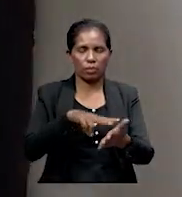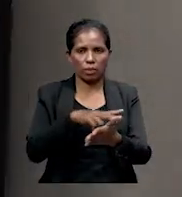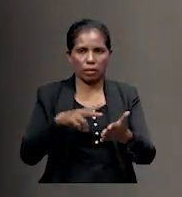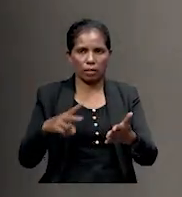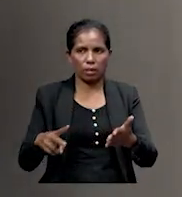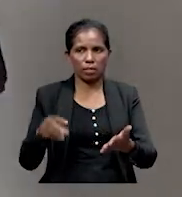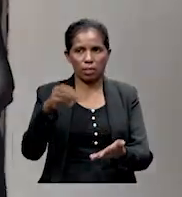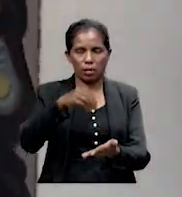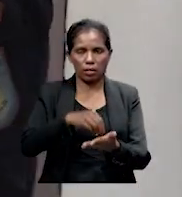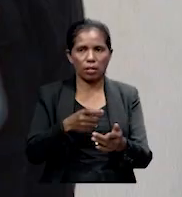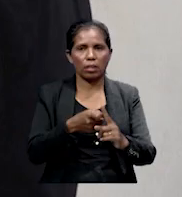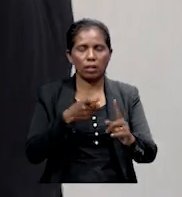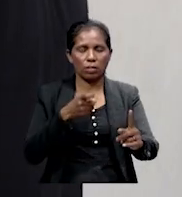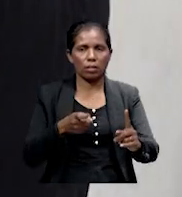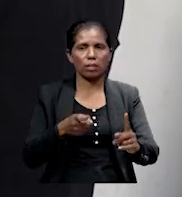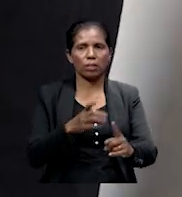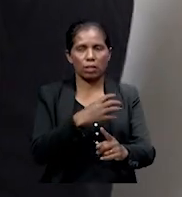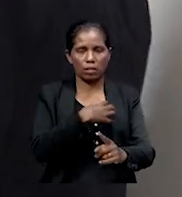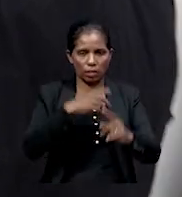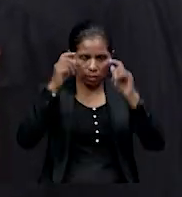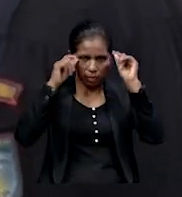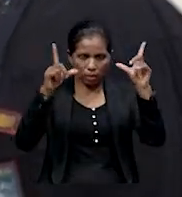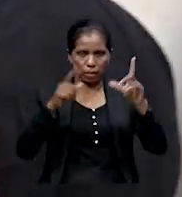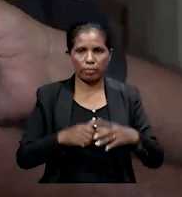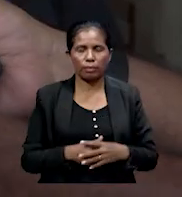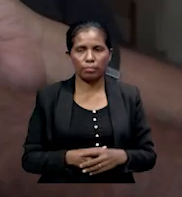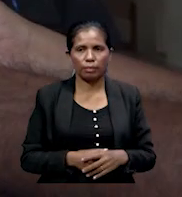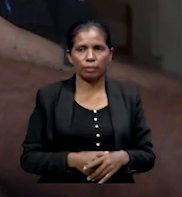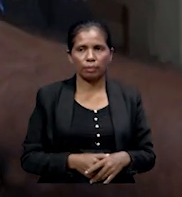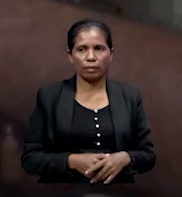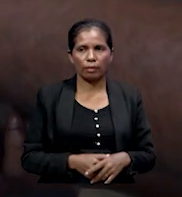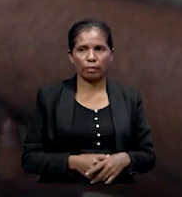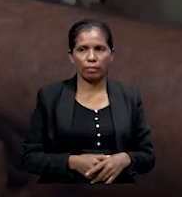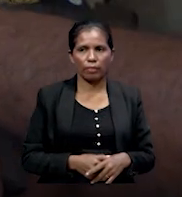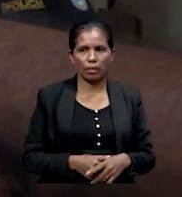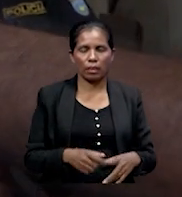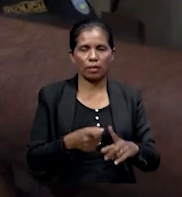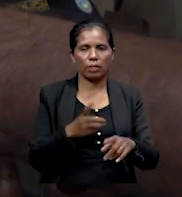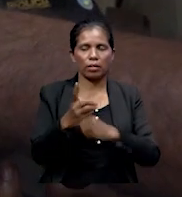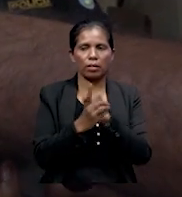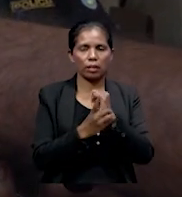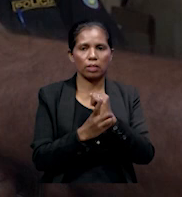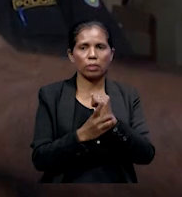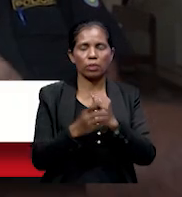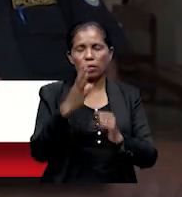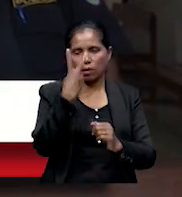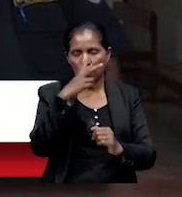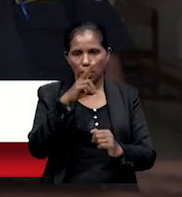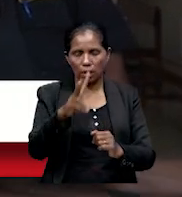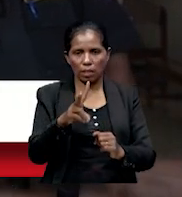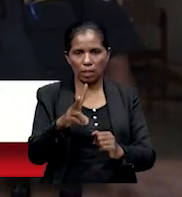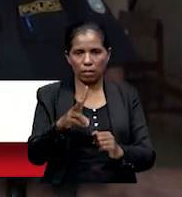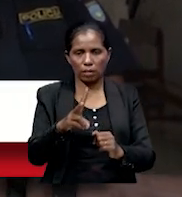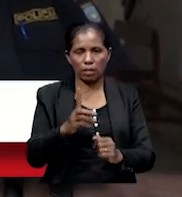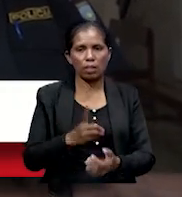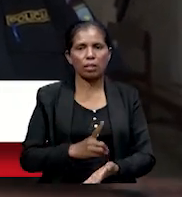nebe previsto husi Código Penal Timor-Leste. Husi parte defesa harekata guia facto ser nebe magia, e